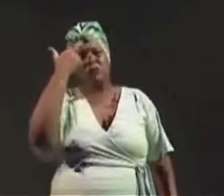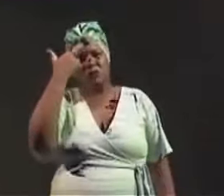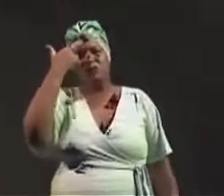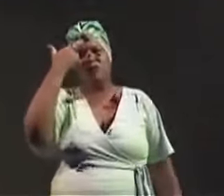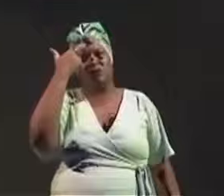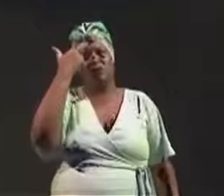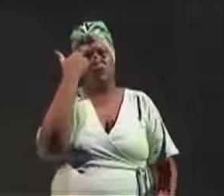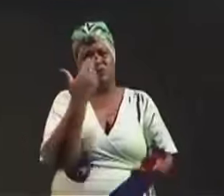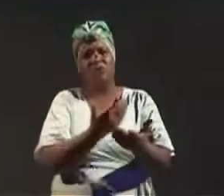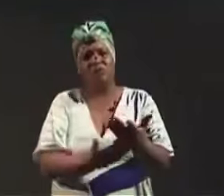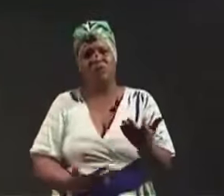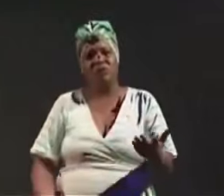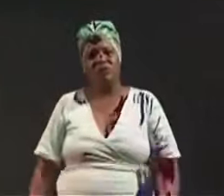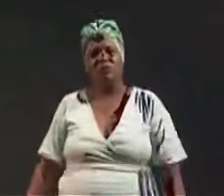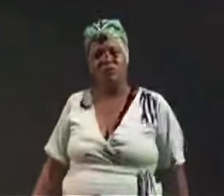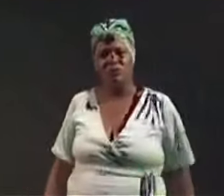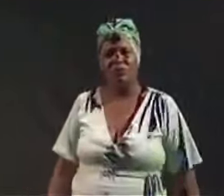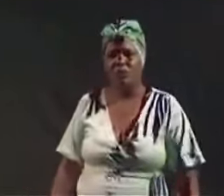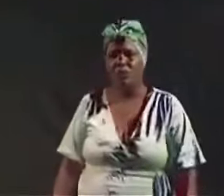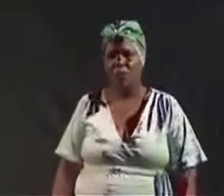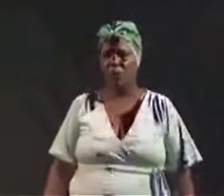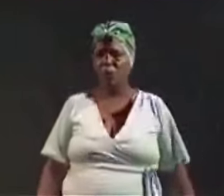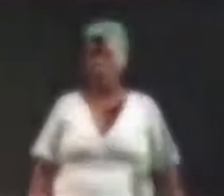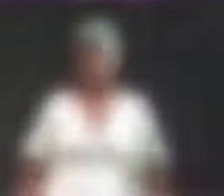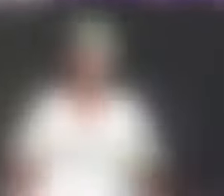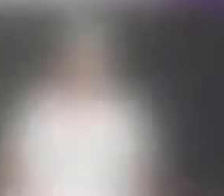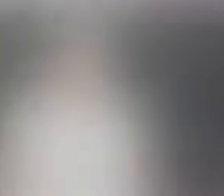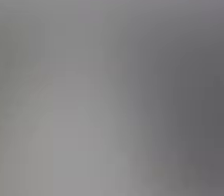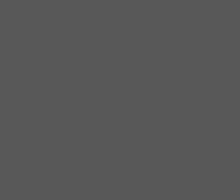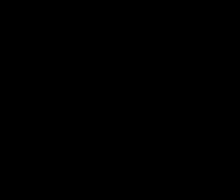Desse jeito. Ô, Japa, que louco.